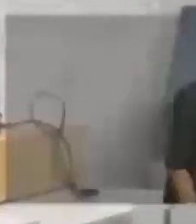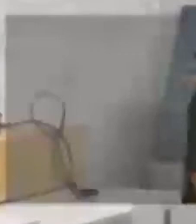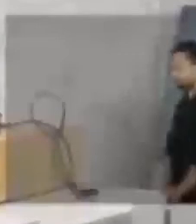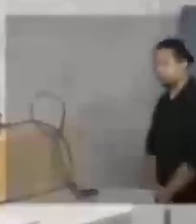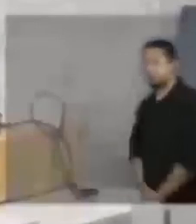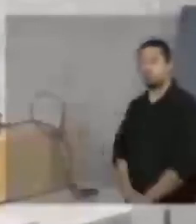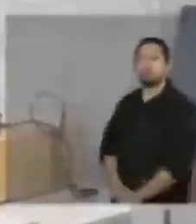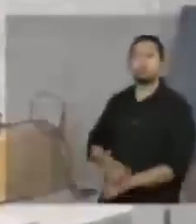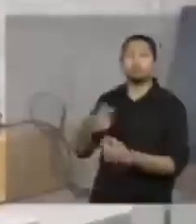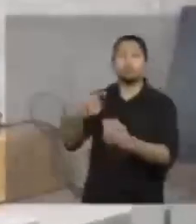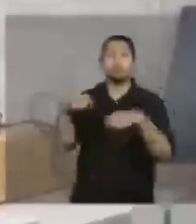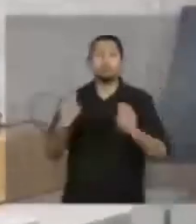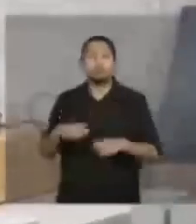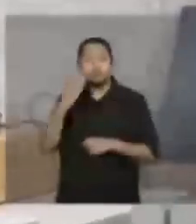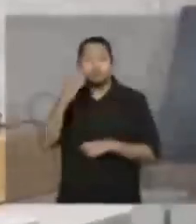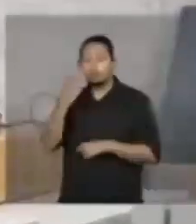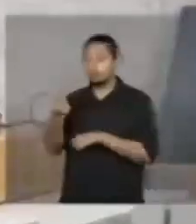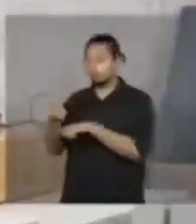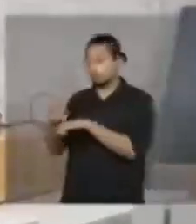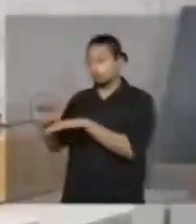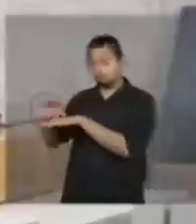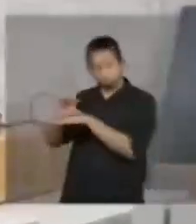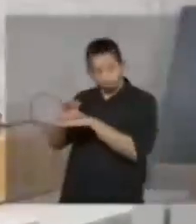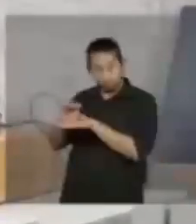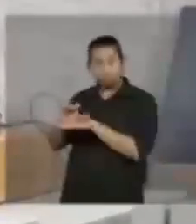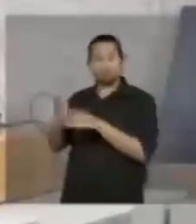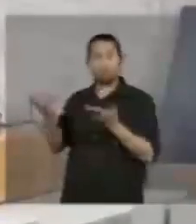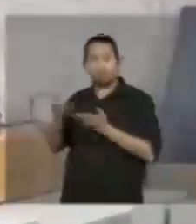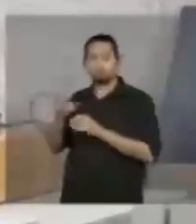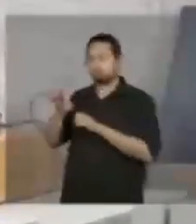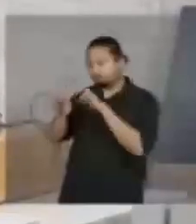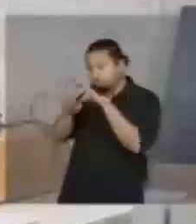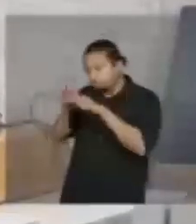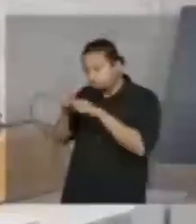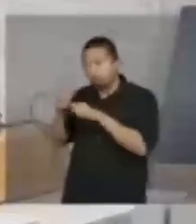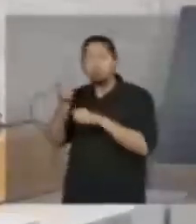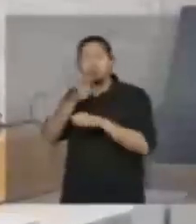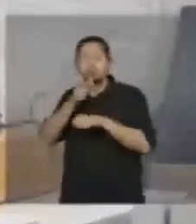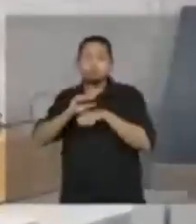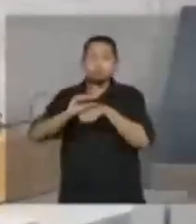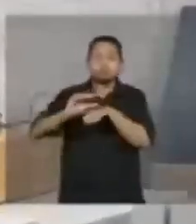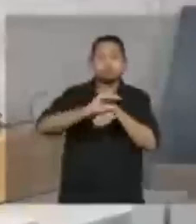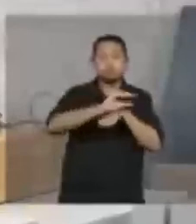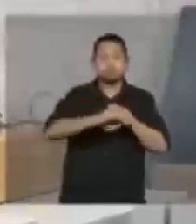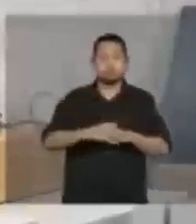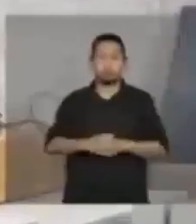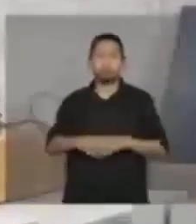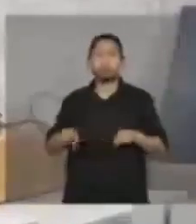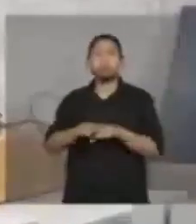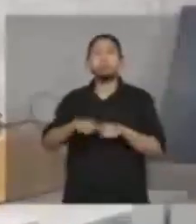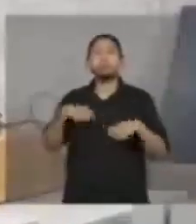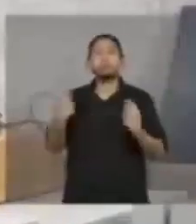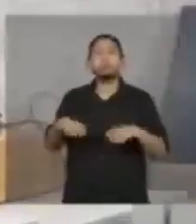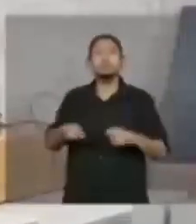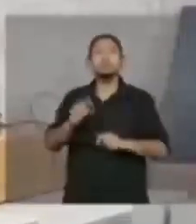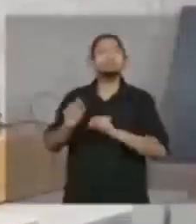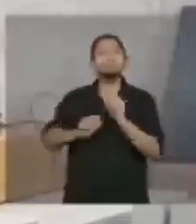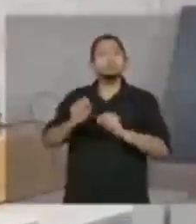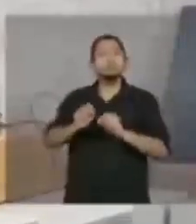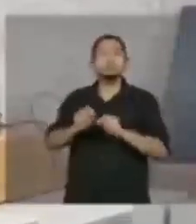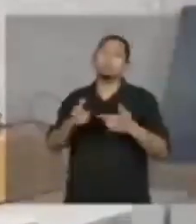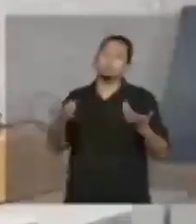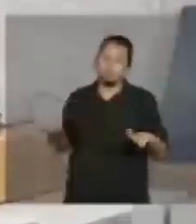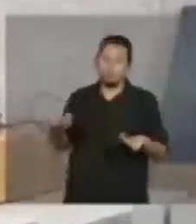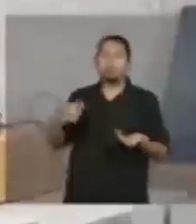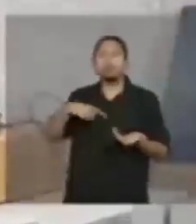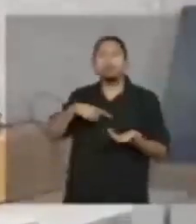hoje. E claro que a gente precisa também pensar sempre de que maneira podemos aumentar nossas receitas com combate à sonegação,